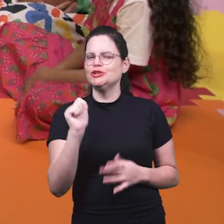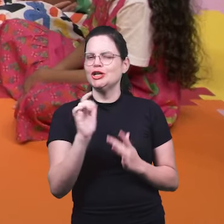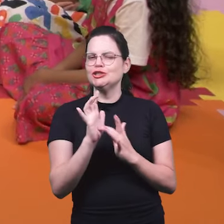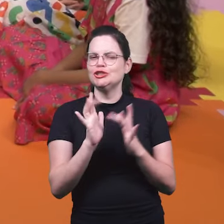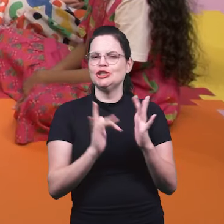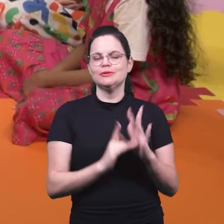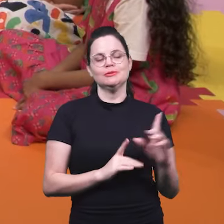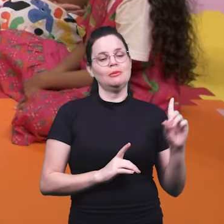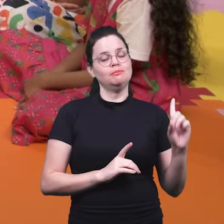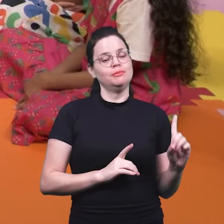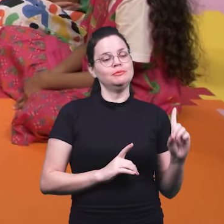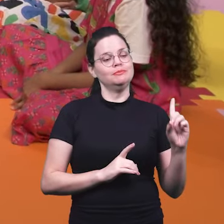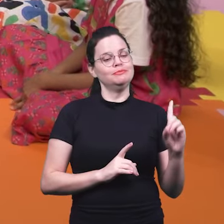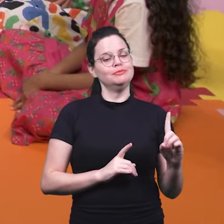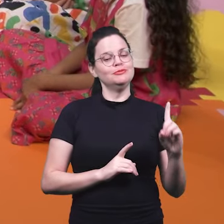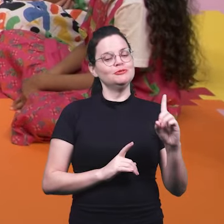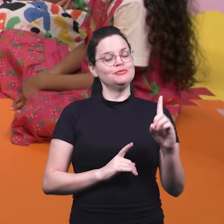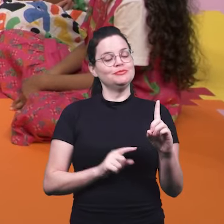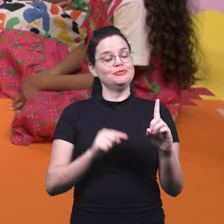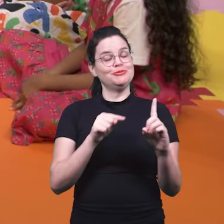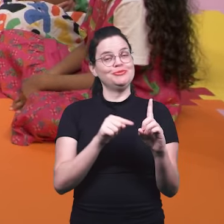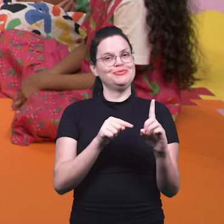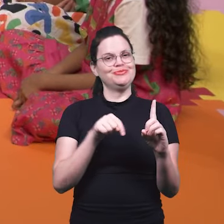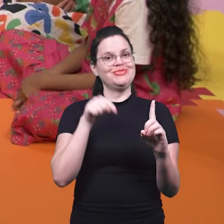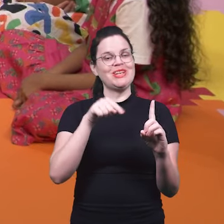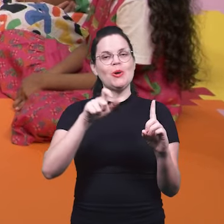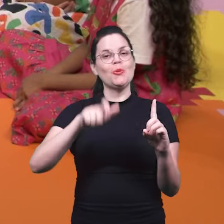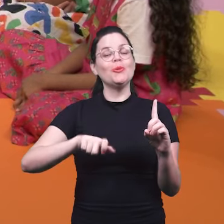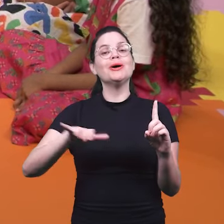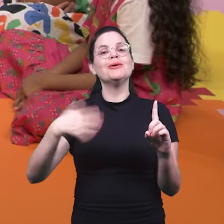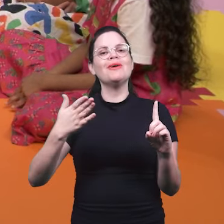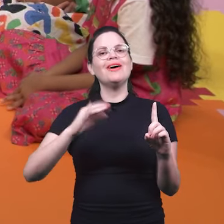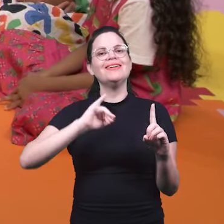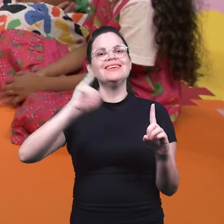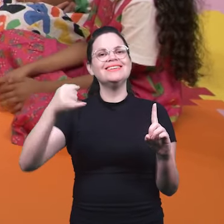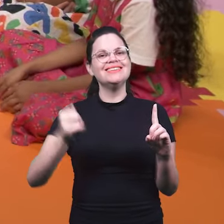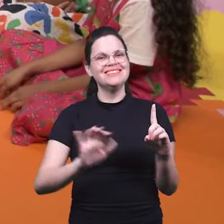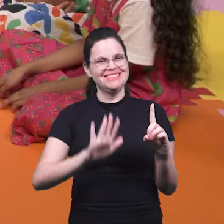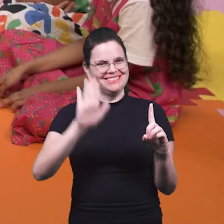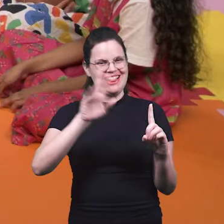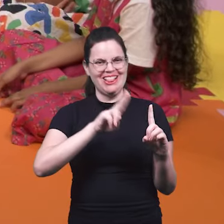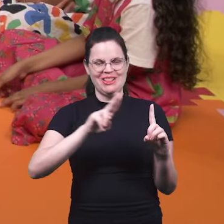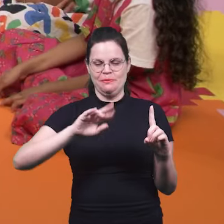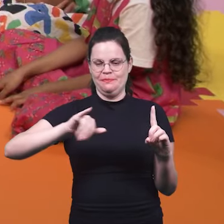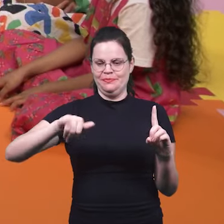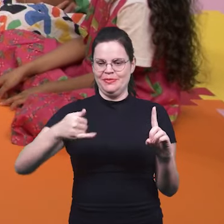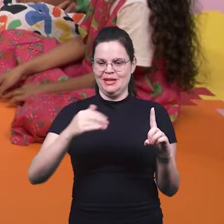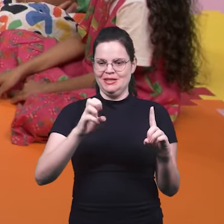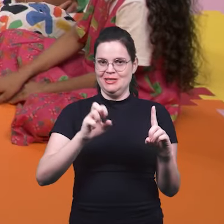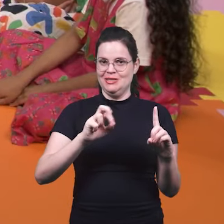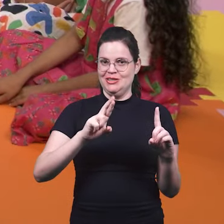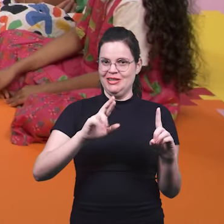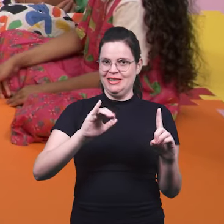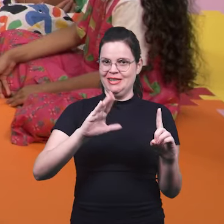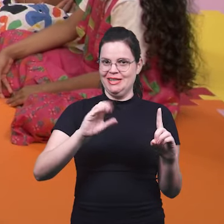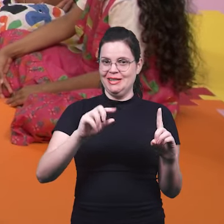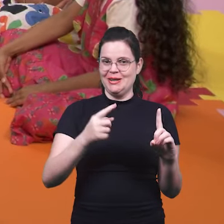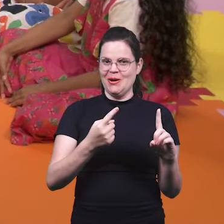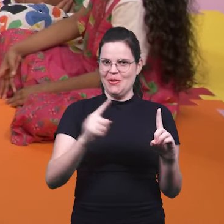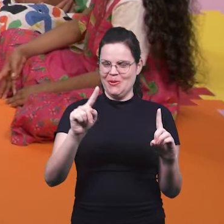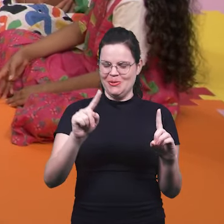estava passando pela cidade de Zaqueu que chamava Jericó Jericó Jericó